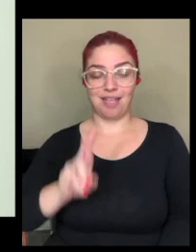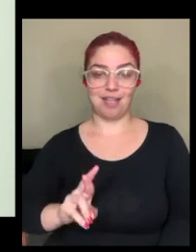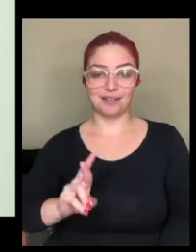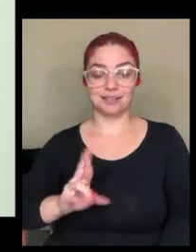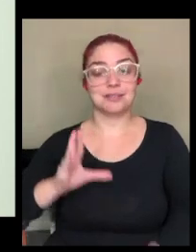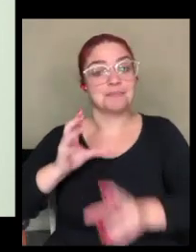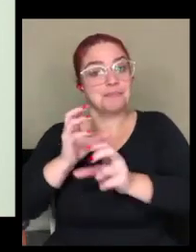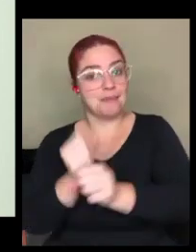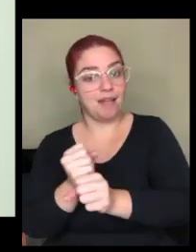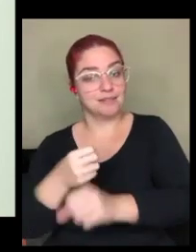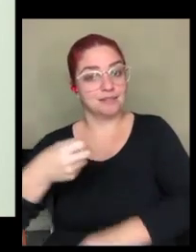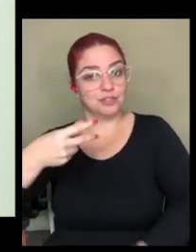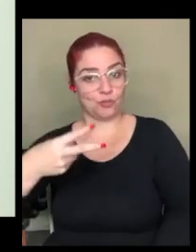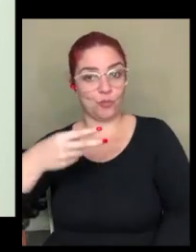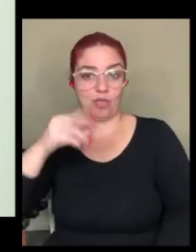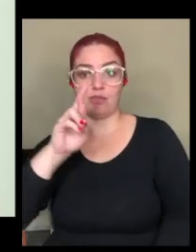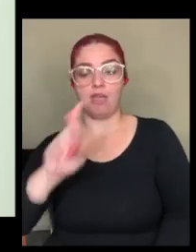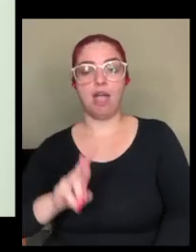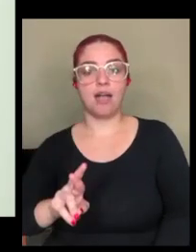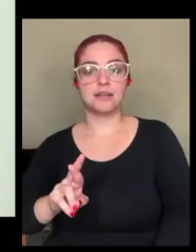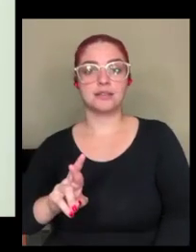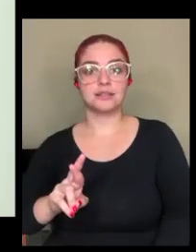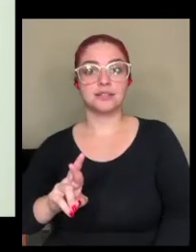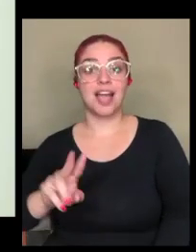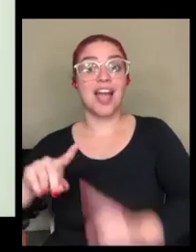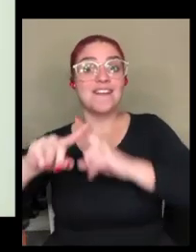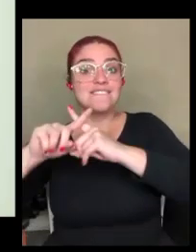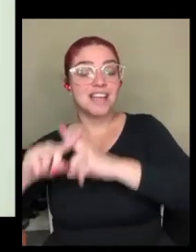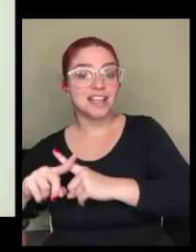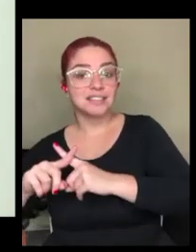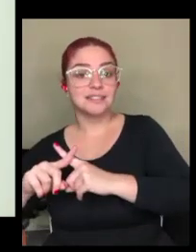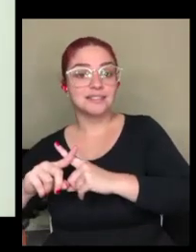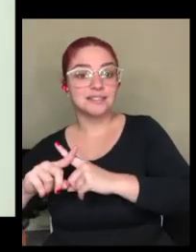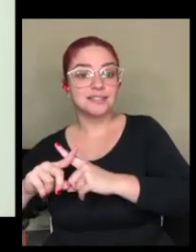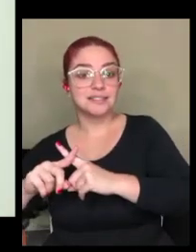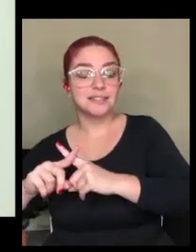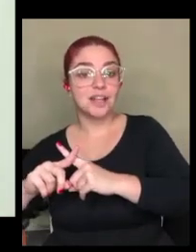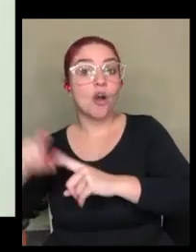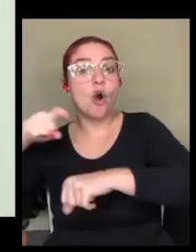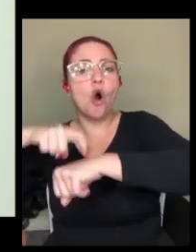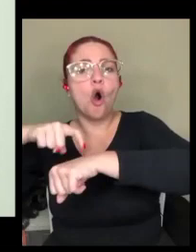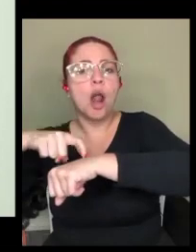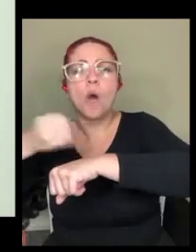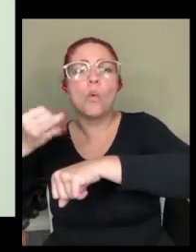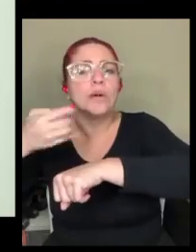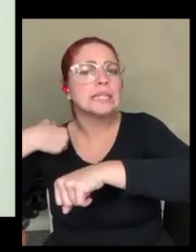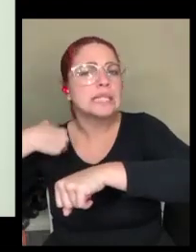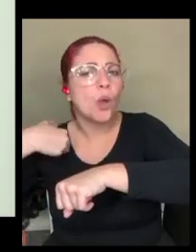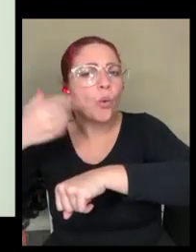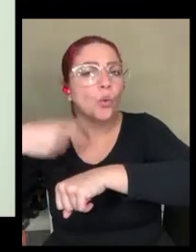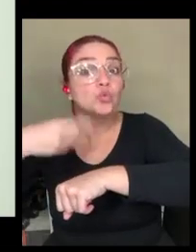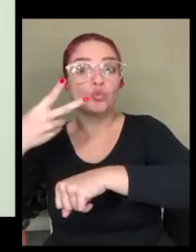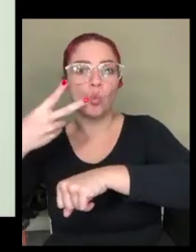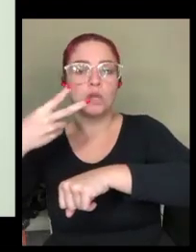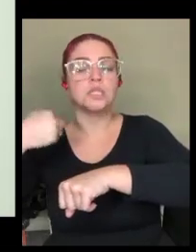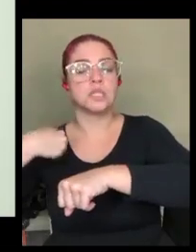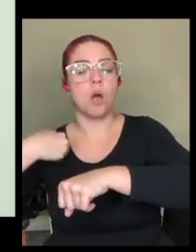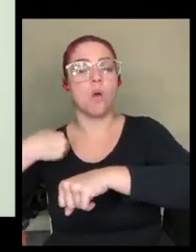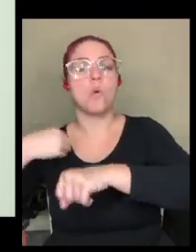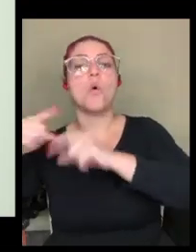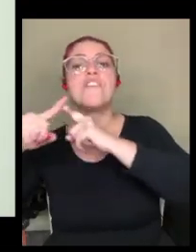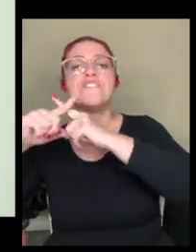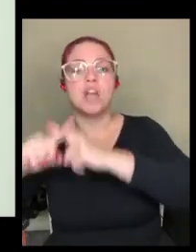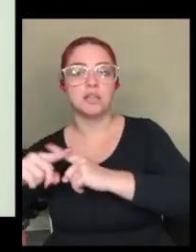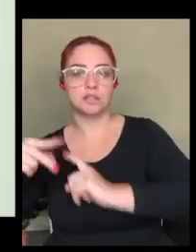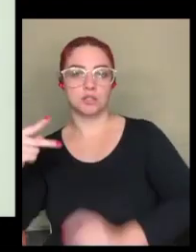R$3 mais R$2 vezes por hora. Eu fiquei quantas horas?